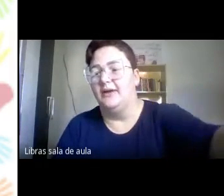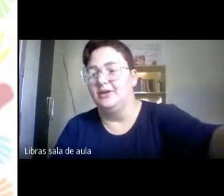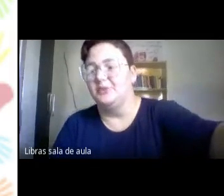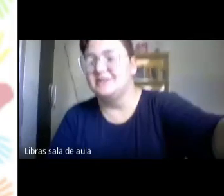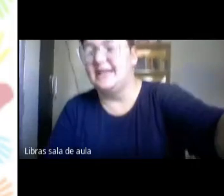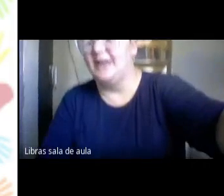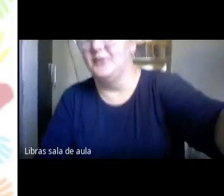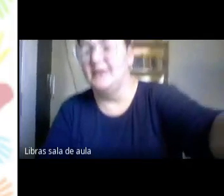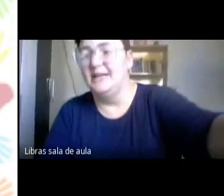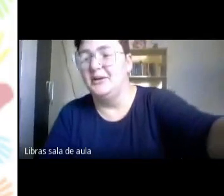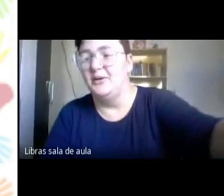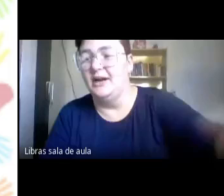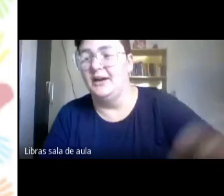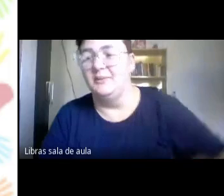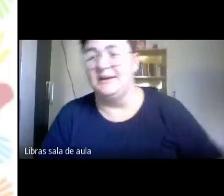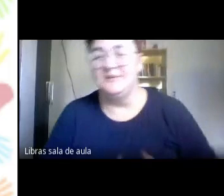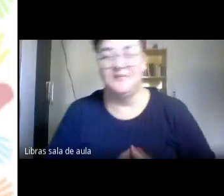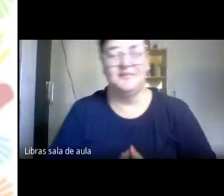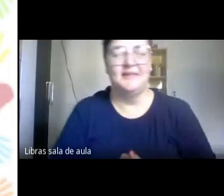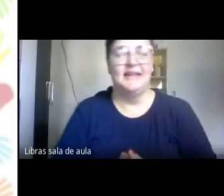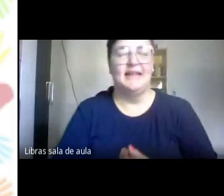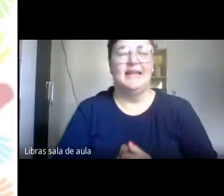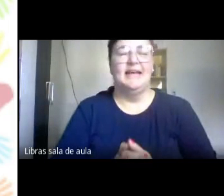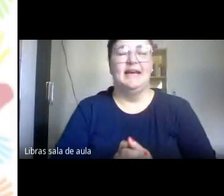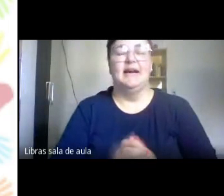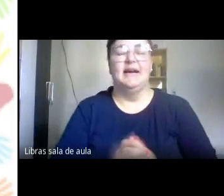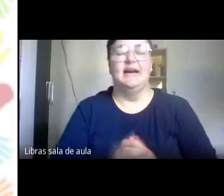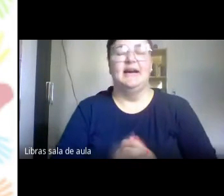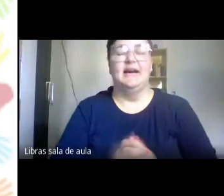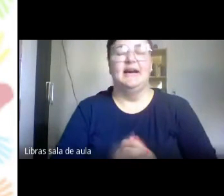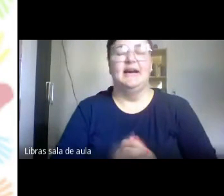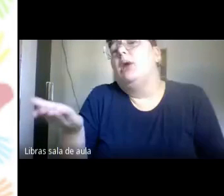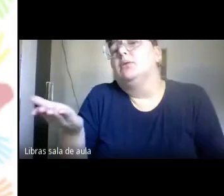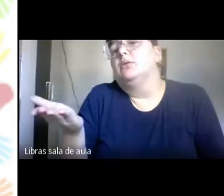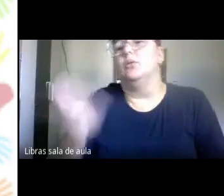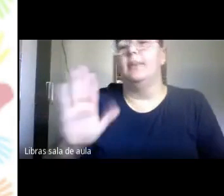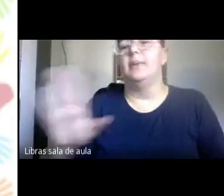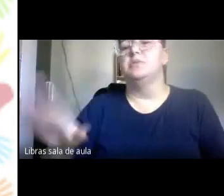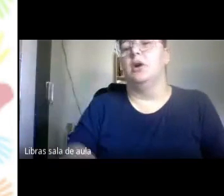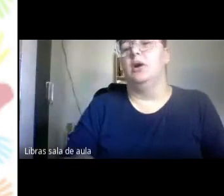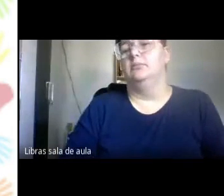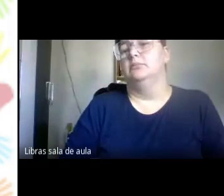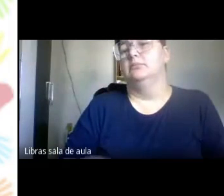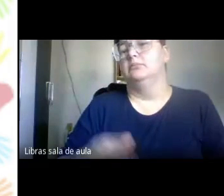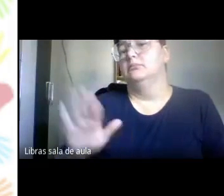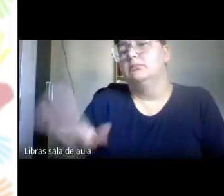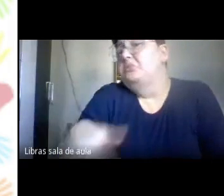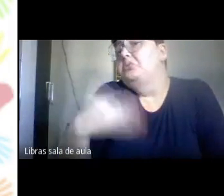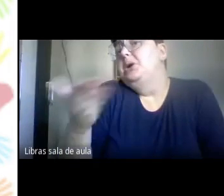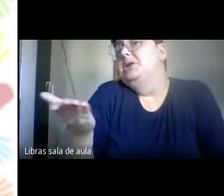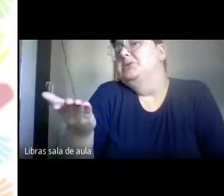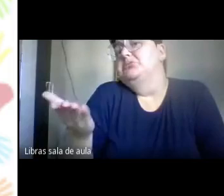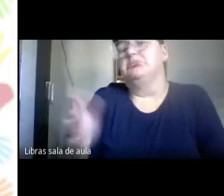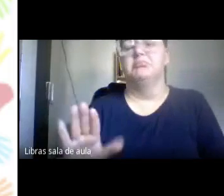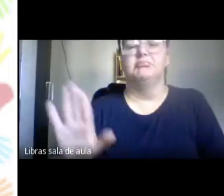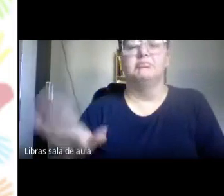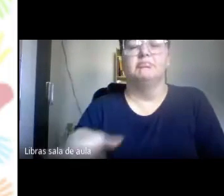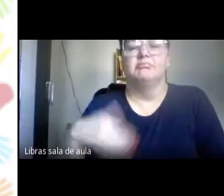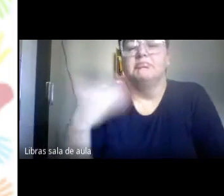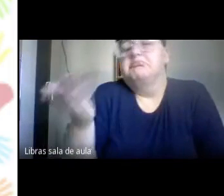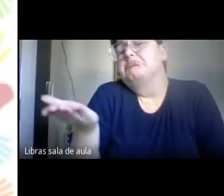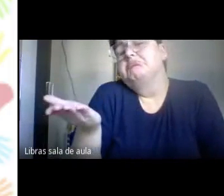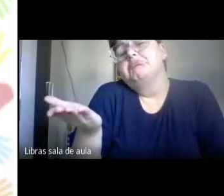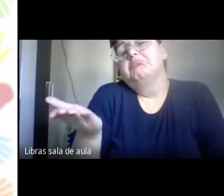Ah, agora eu gostei, a Luana ligou a câmera. Ou pode ser quando, com uma mão só. Quando.